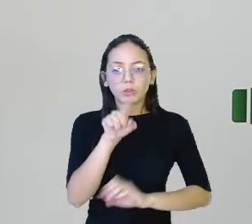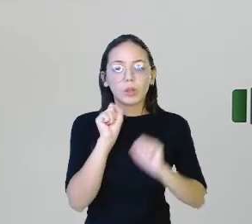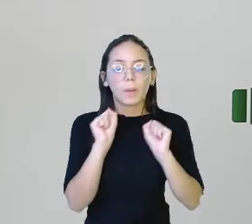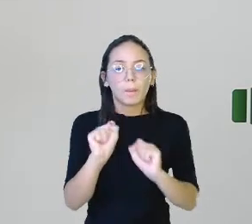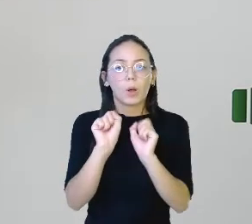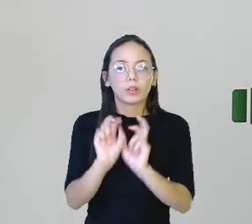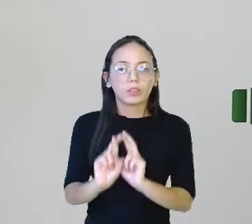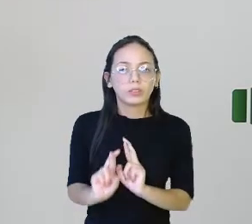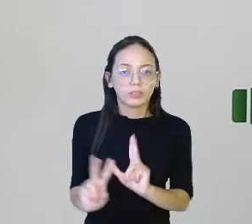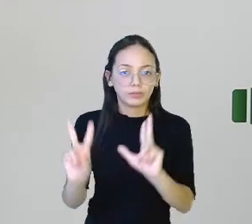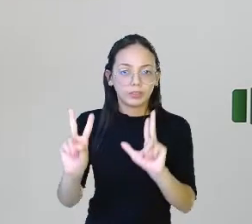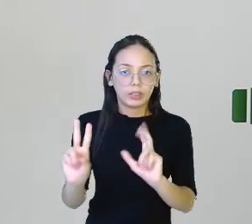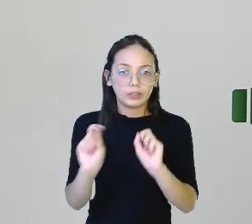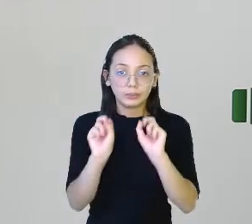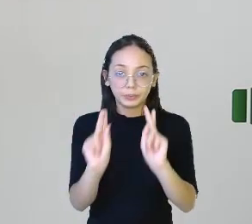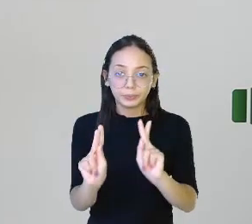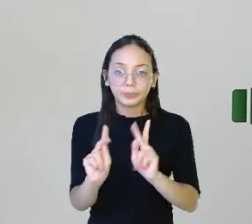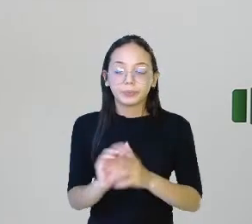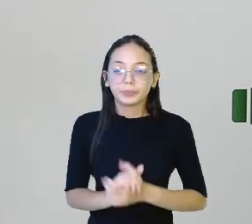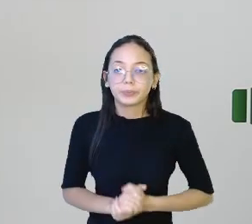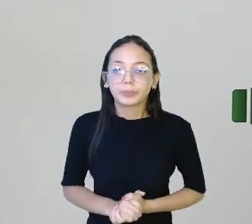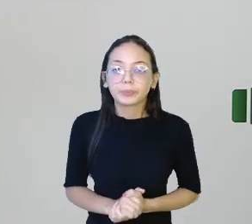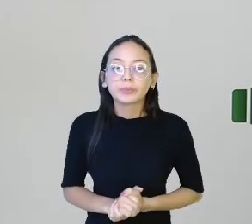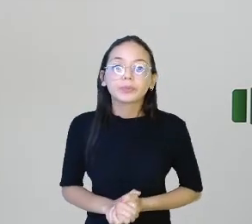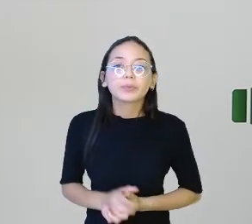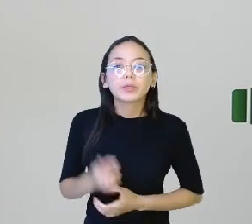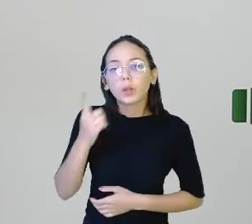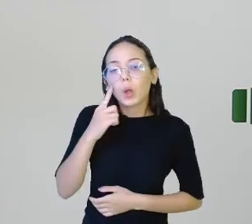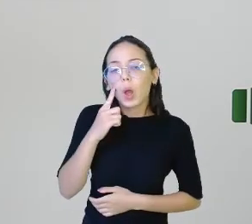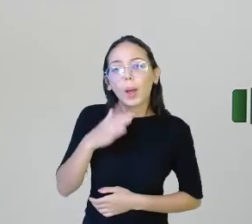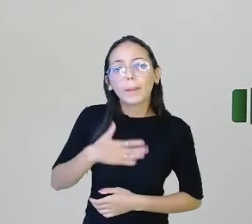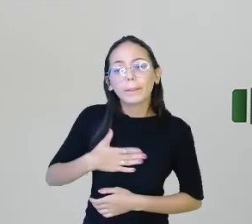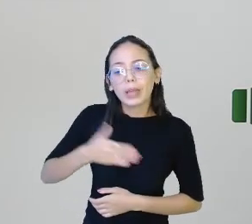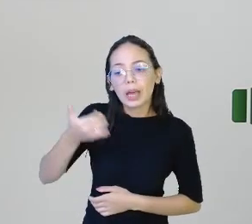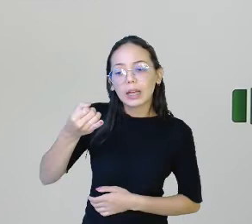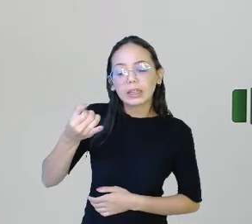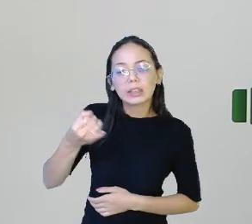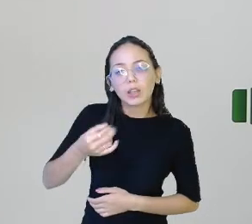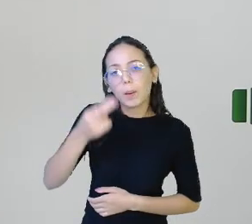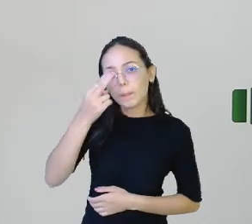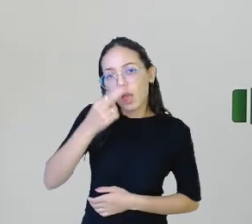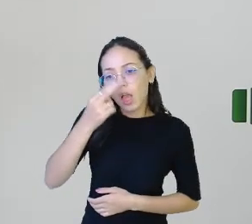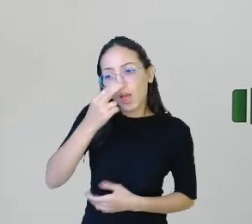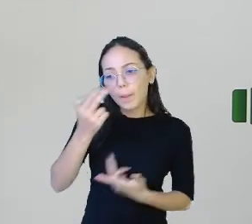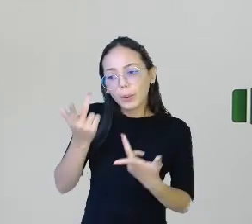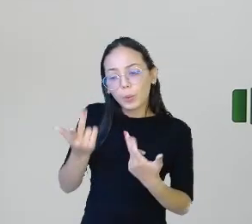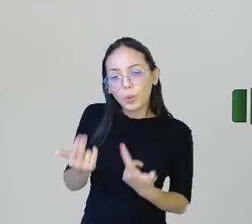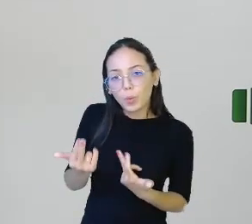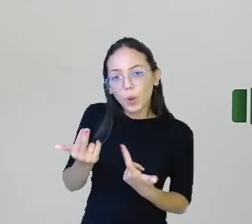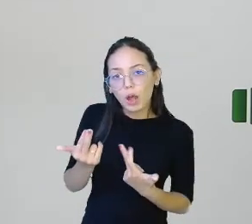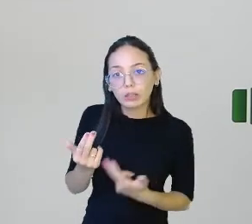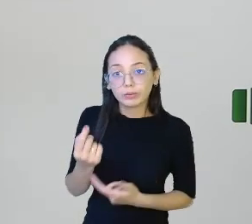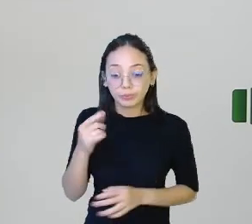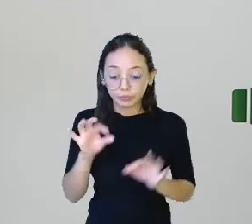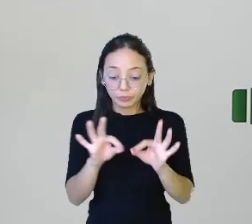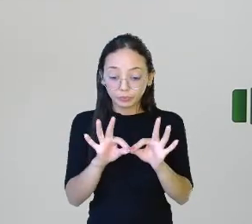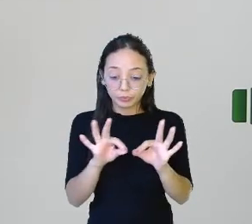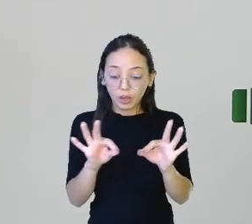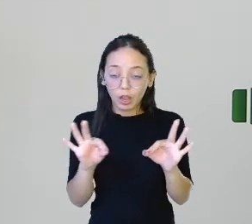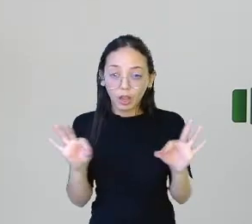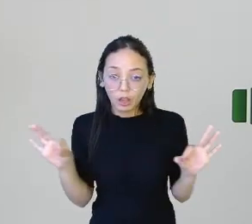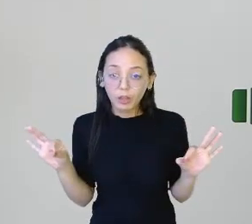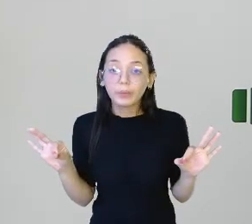medida diferente, beleza? Vamos seguir. Aqui eu peguei a minha canetinha e fiz a mesma coisa. Peguei uma régua,